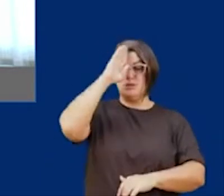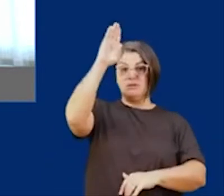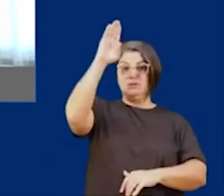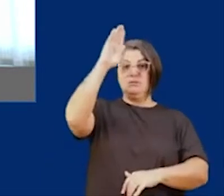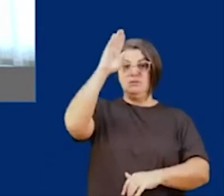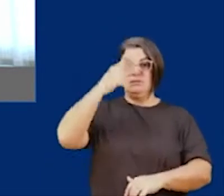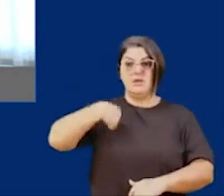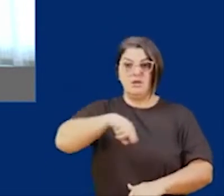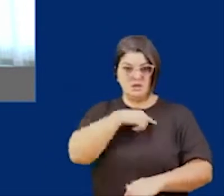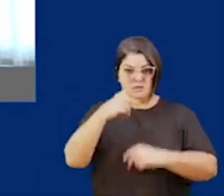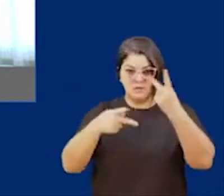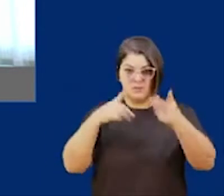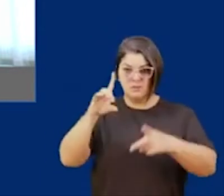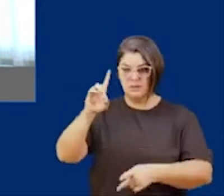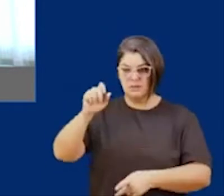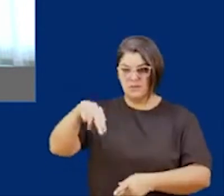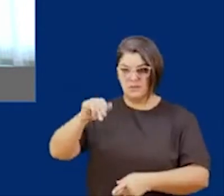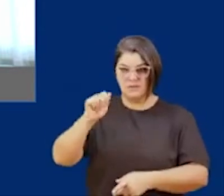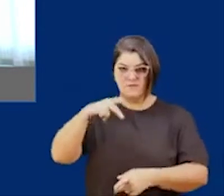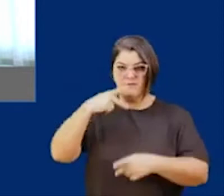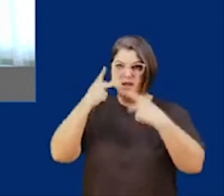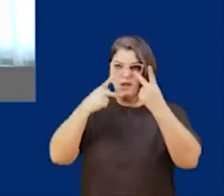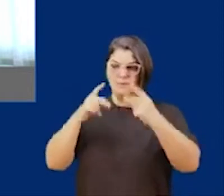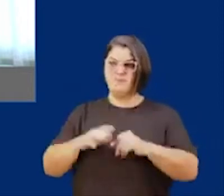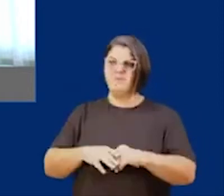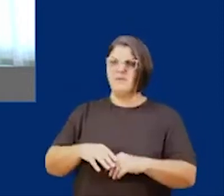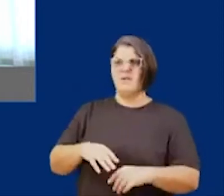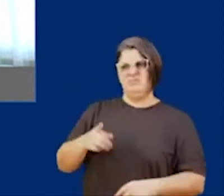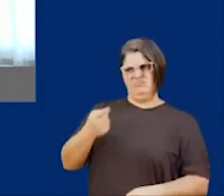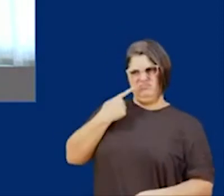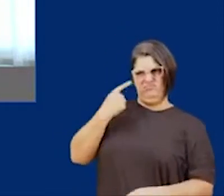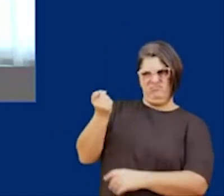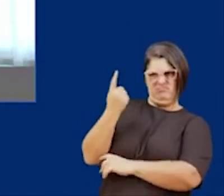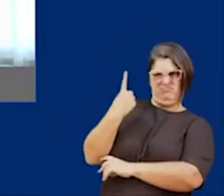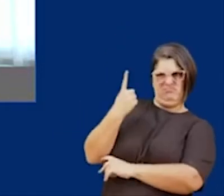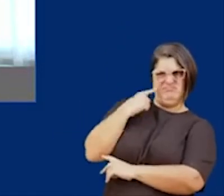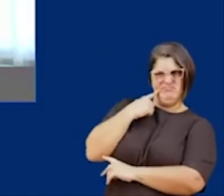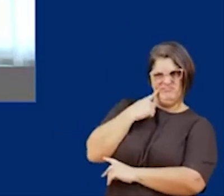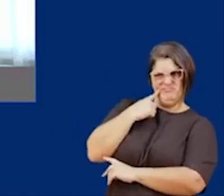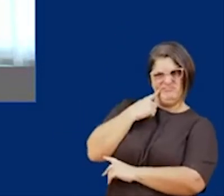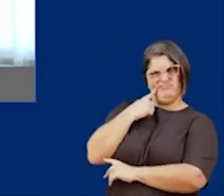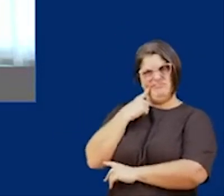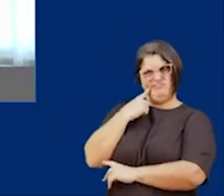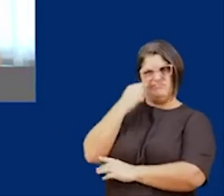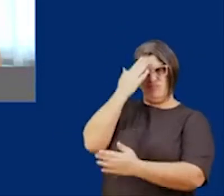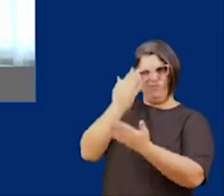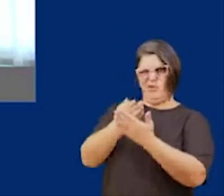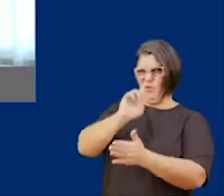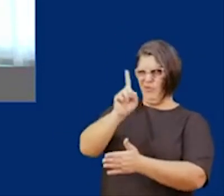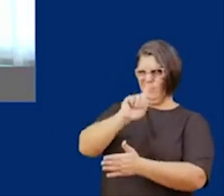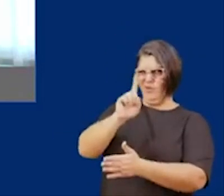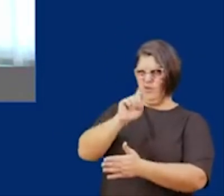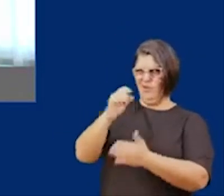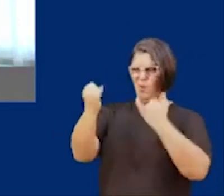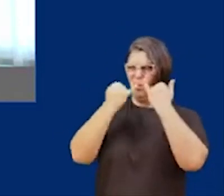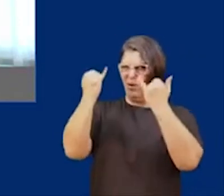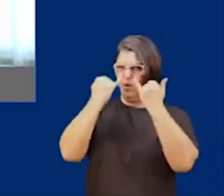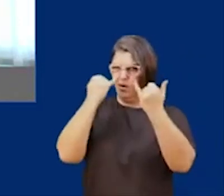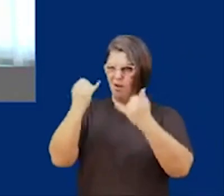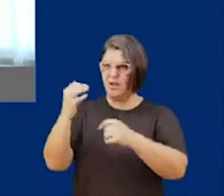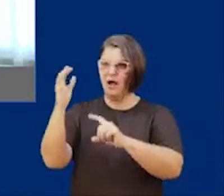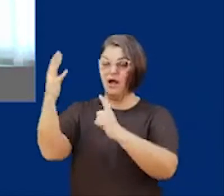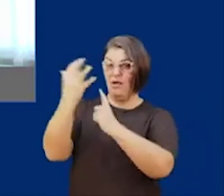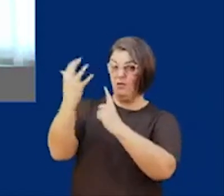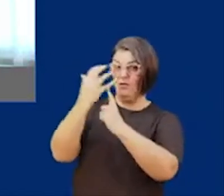né? Desconfiem, gente, desconfiem de um formador de opinião, pode ser profissional de saúde, pode ser influenciador digital, pode ser